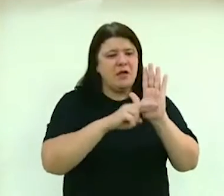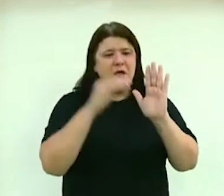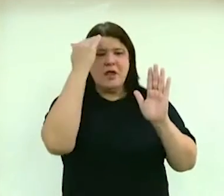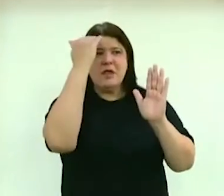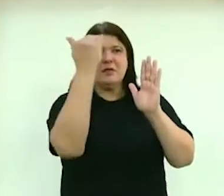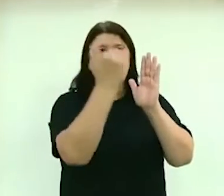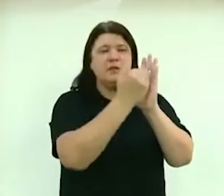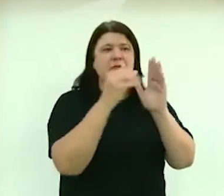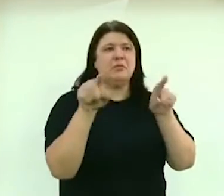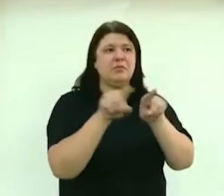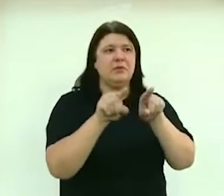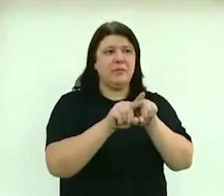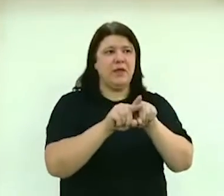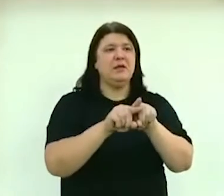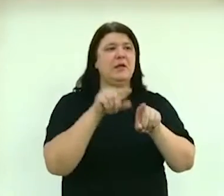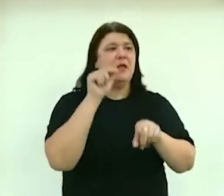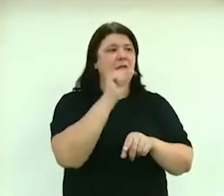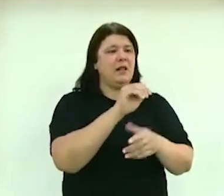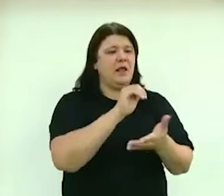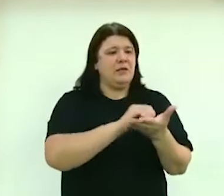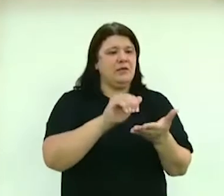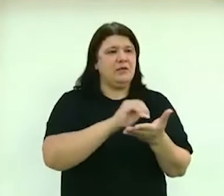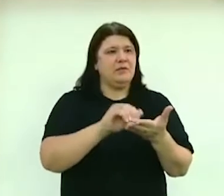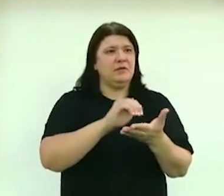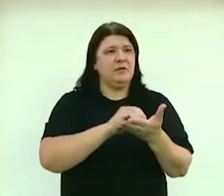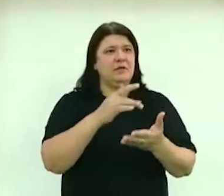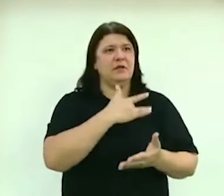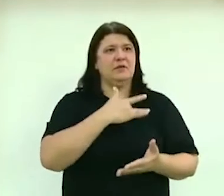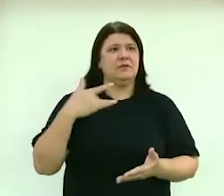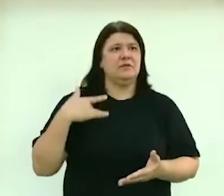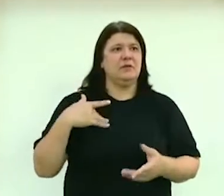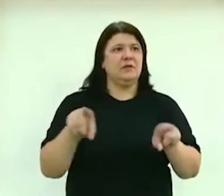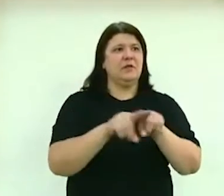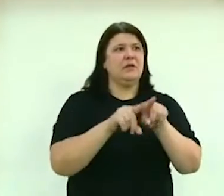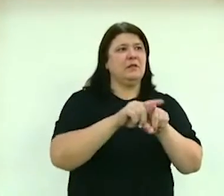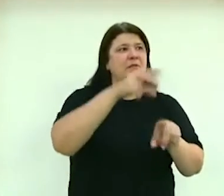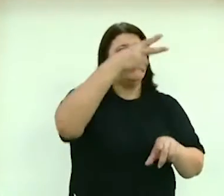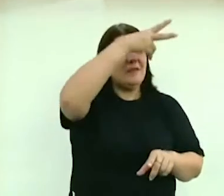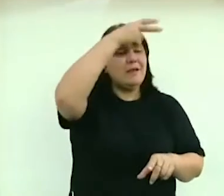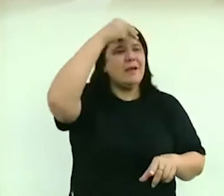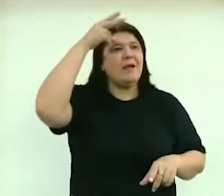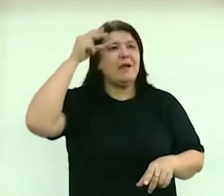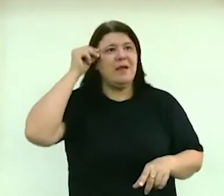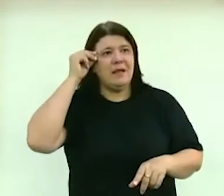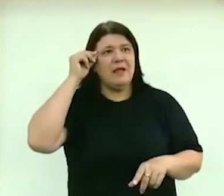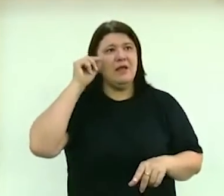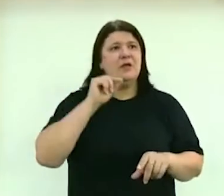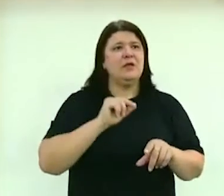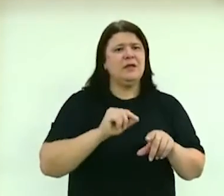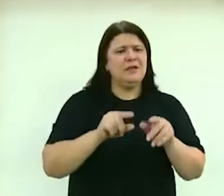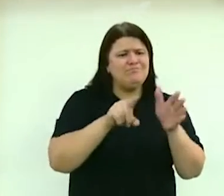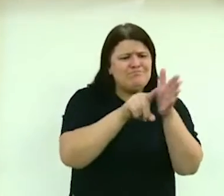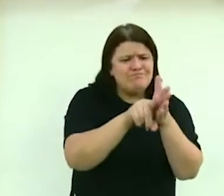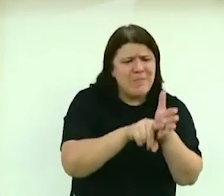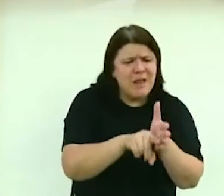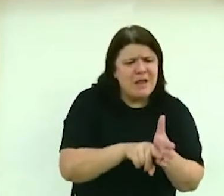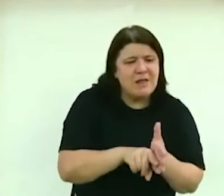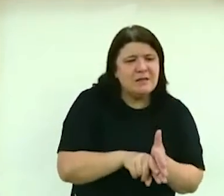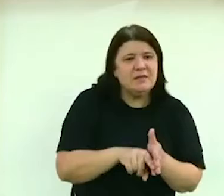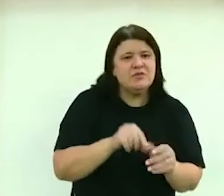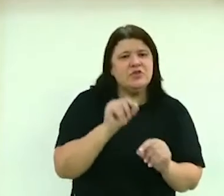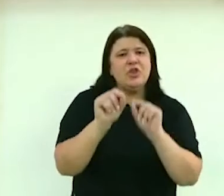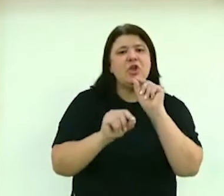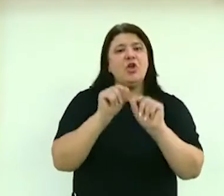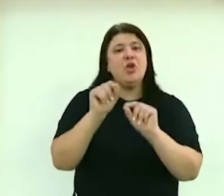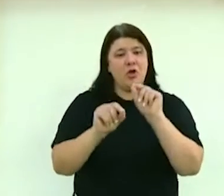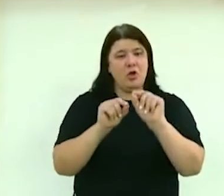de Saúde, Kleber Sucou Nogueira, e à excelentíssima senhora prefeita Raquel Kini, que realize estudos para a criação de um